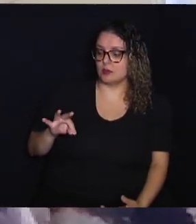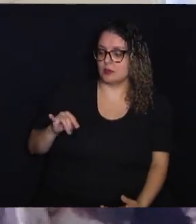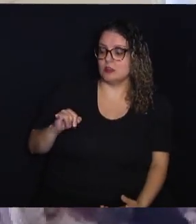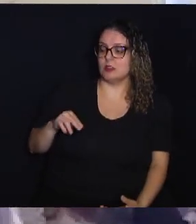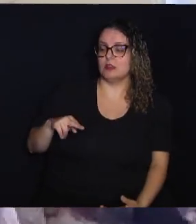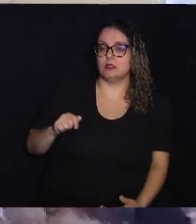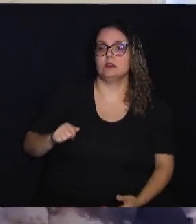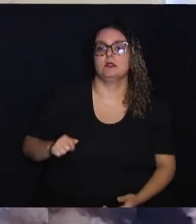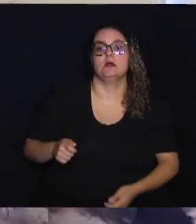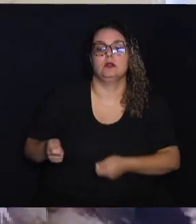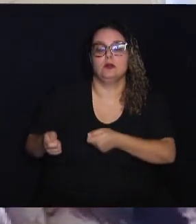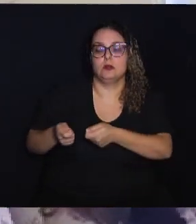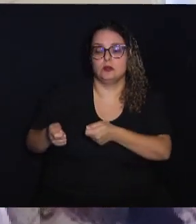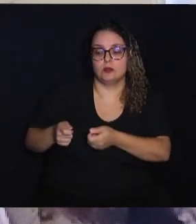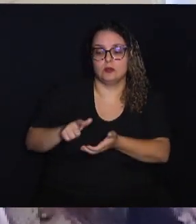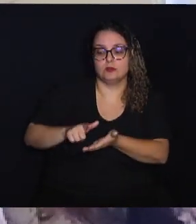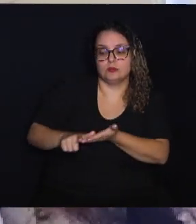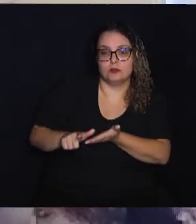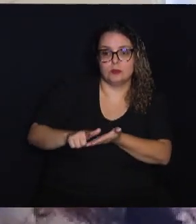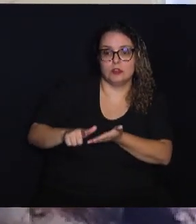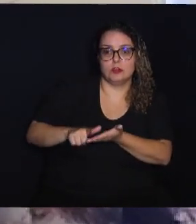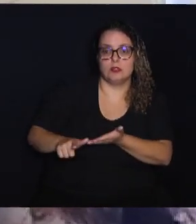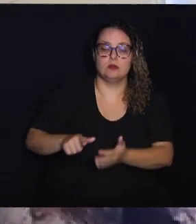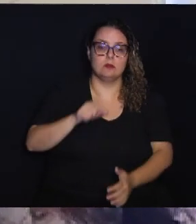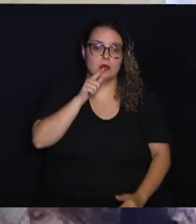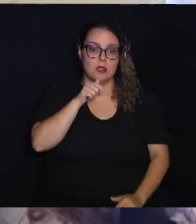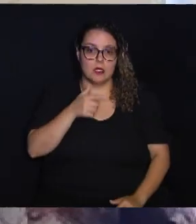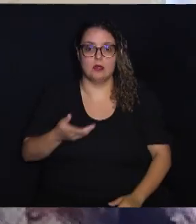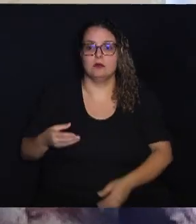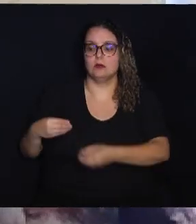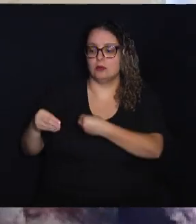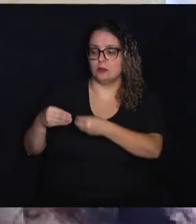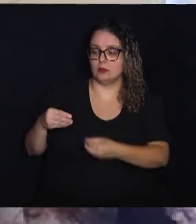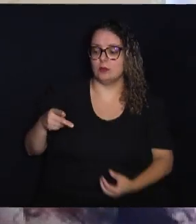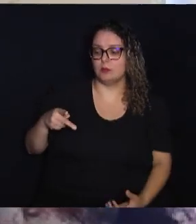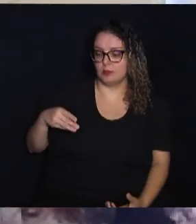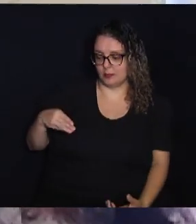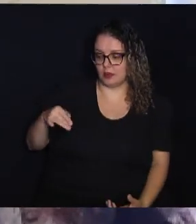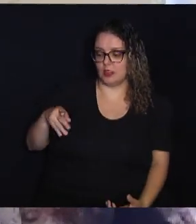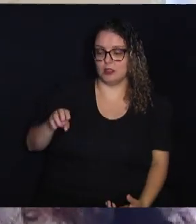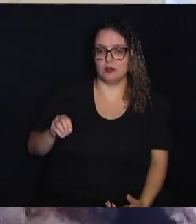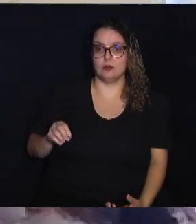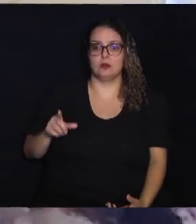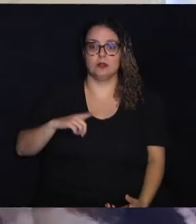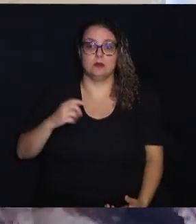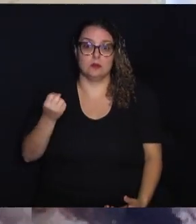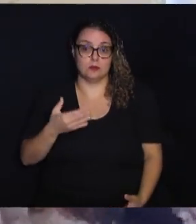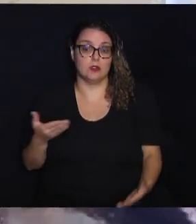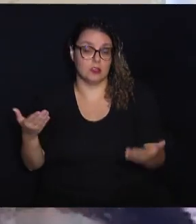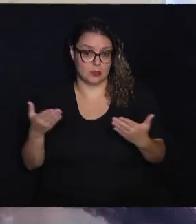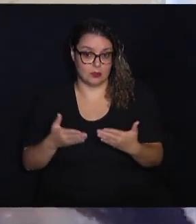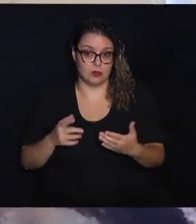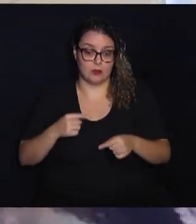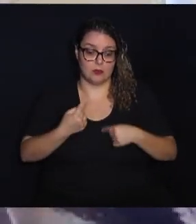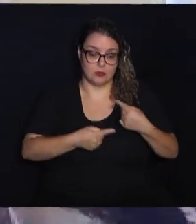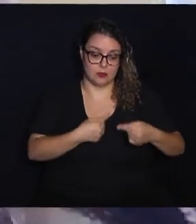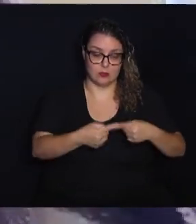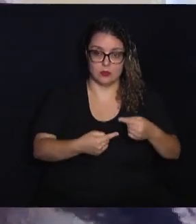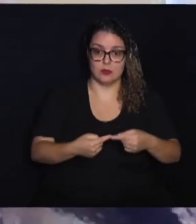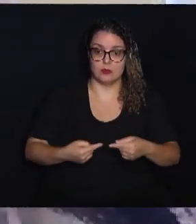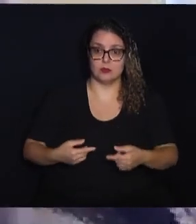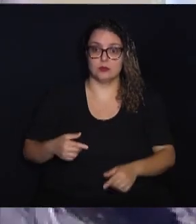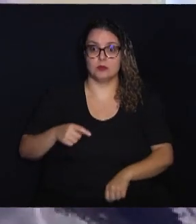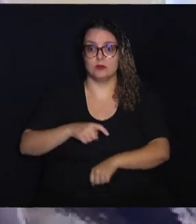liga a microplásticos, que o nosso biosensor tem uma alta eficiência para quantificação. E agora, né, os